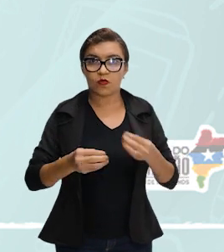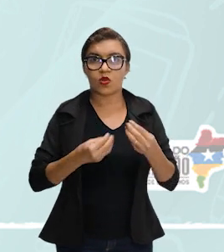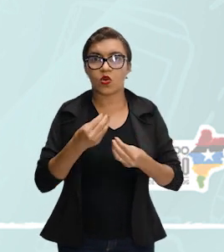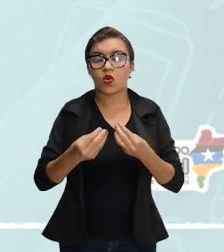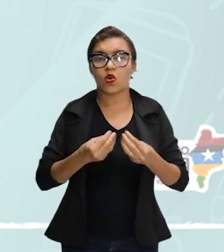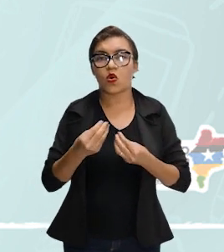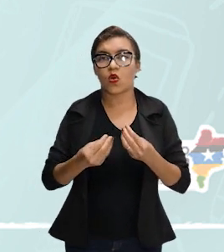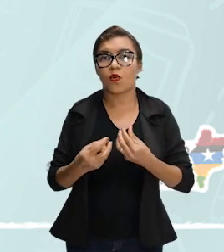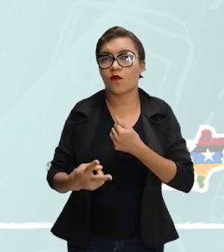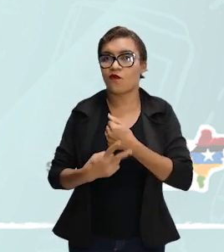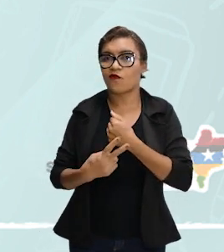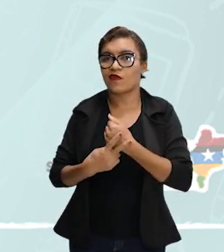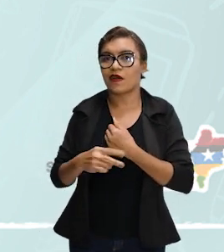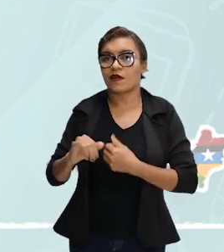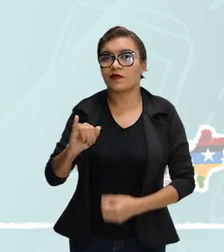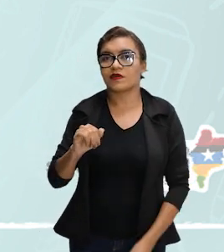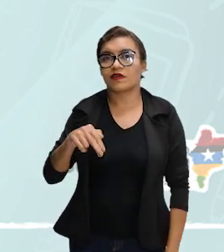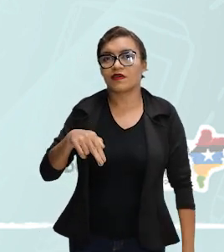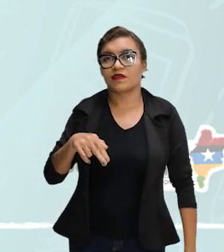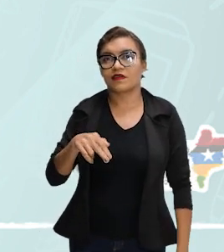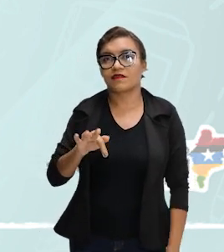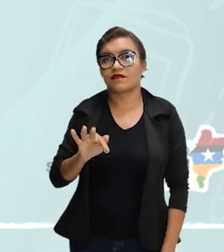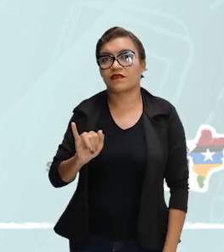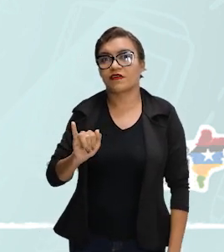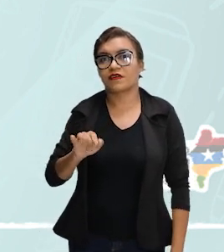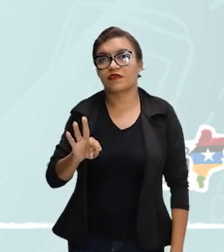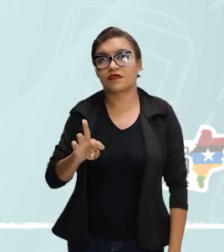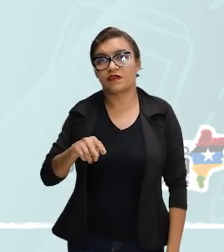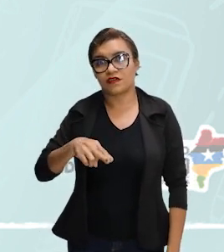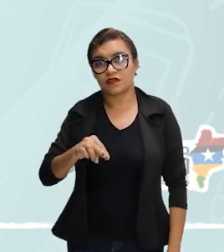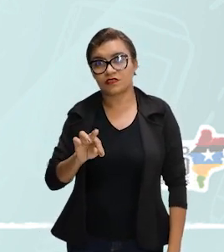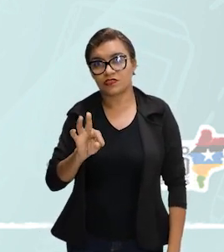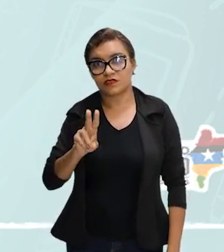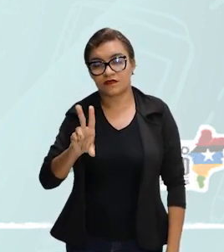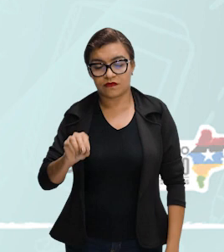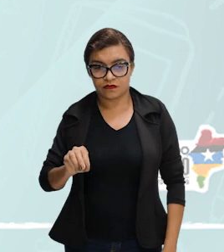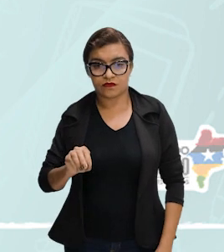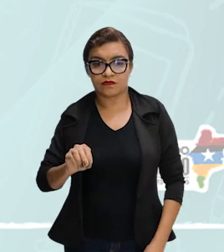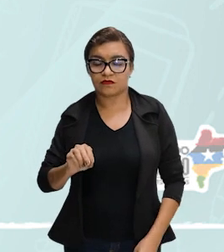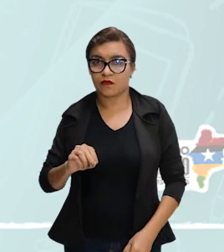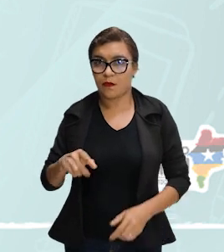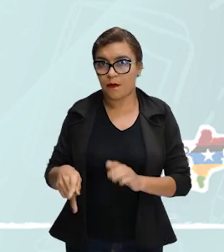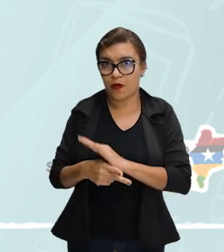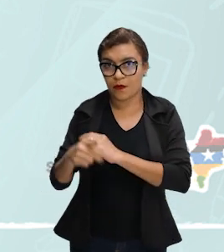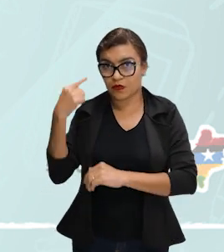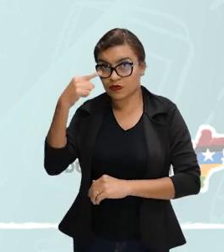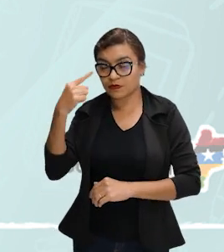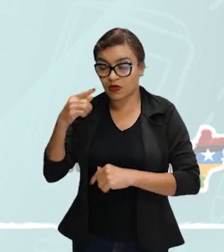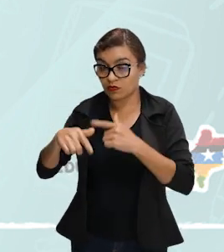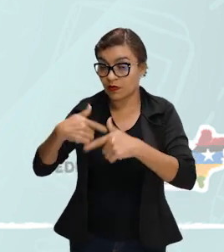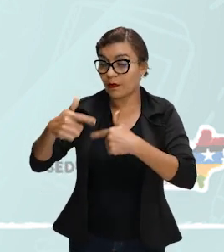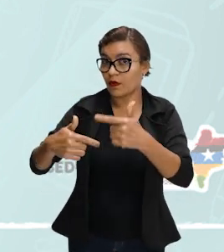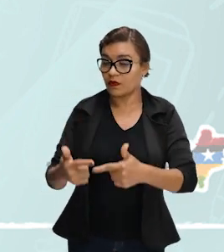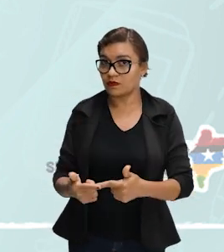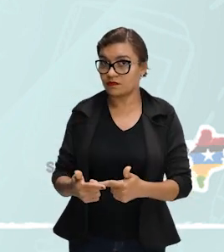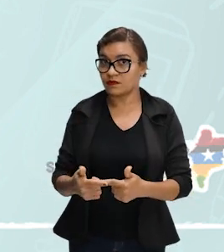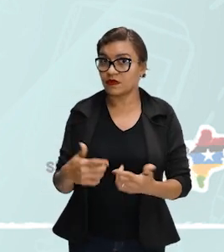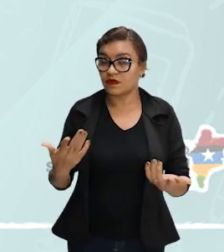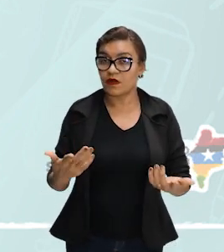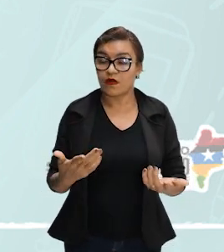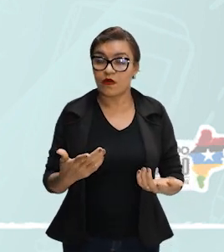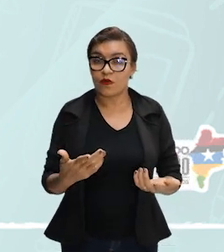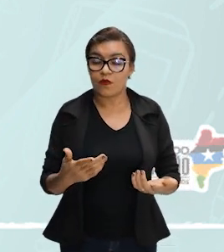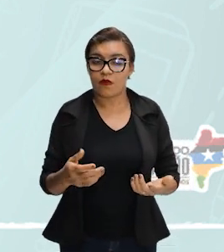em espanhol e os casos em que vem acompanhado de preposições mais lá na frente, tá bom? Então, particípio e gerúndio incluem